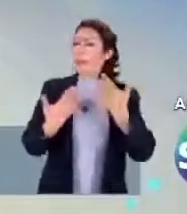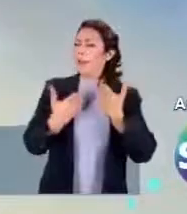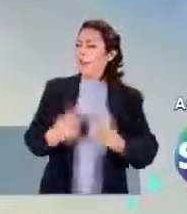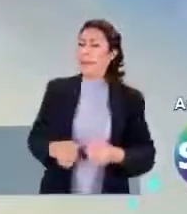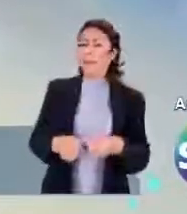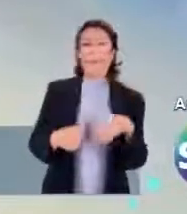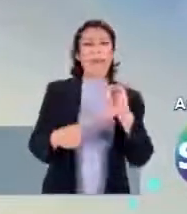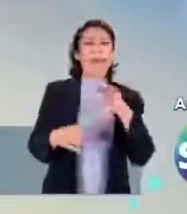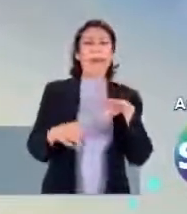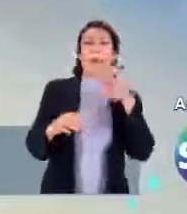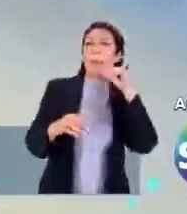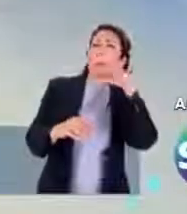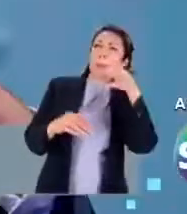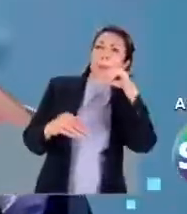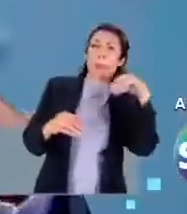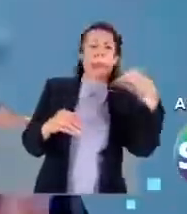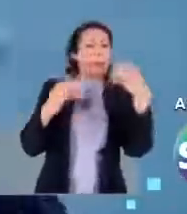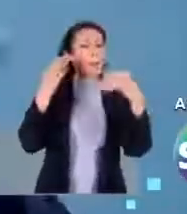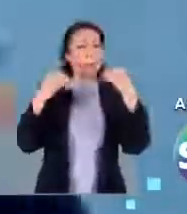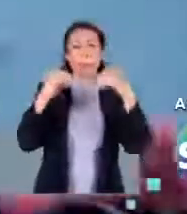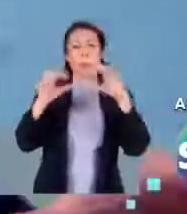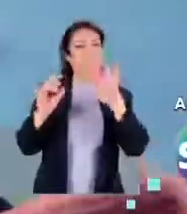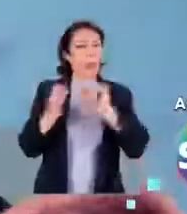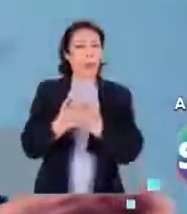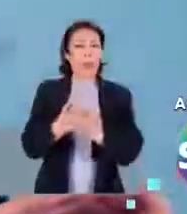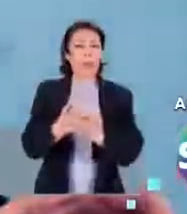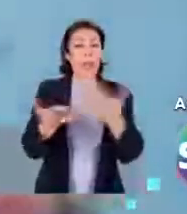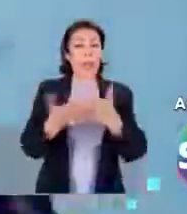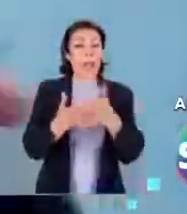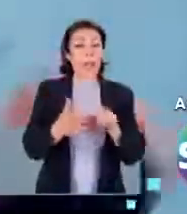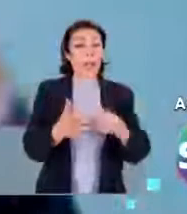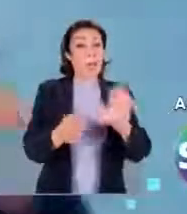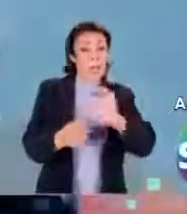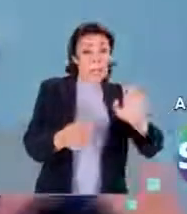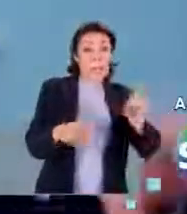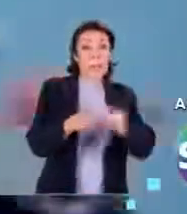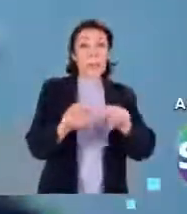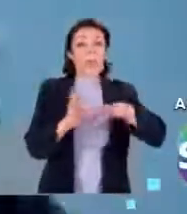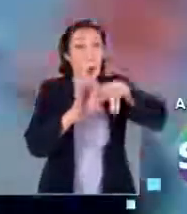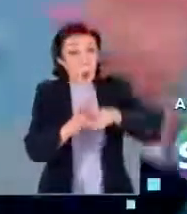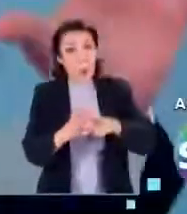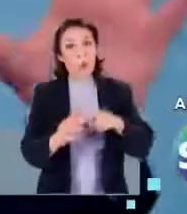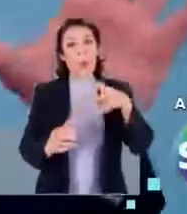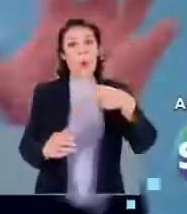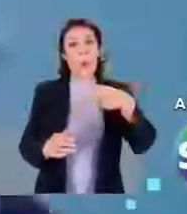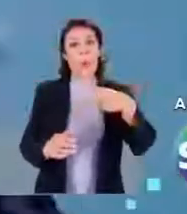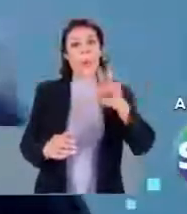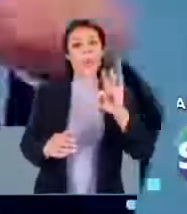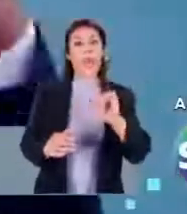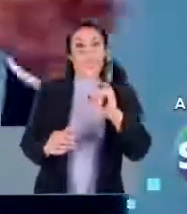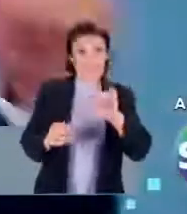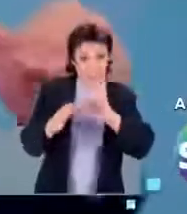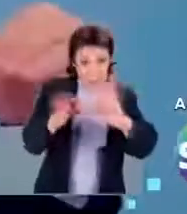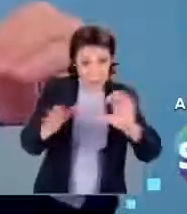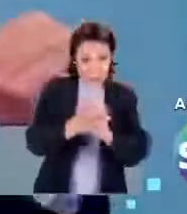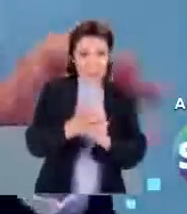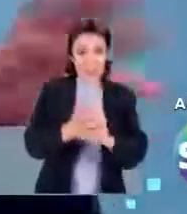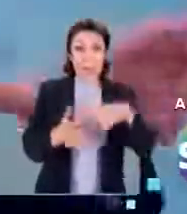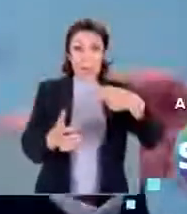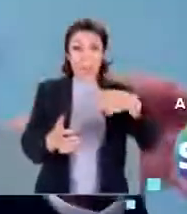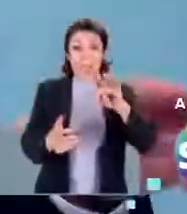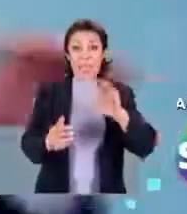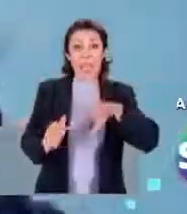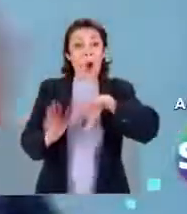mole no Brasil até esses termos de esquerda foi roubado pelo PT Aliás o PT bota se você deixar bate sua carteira virou uma organização